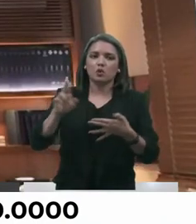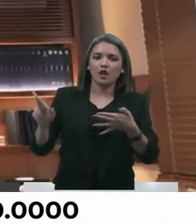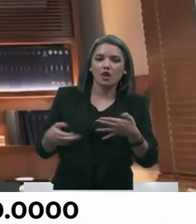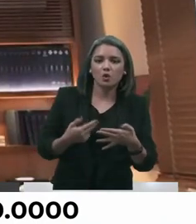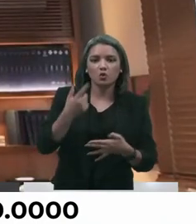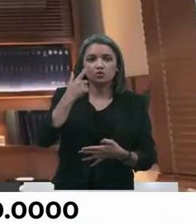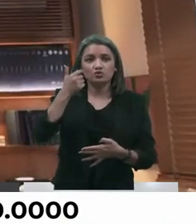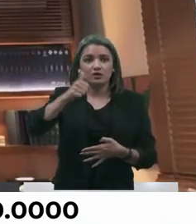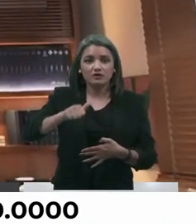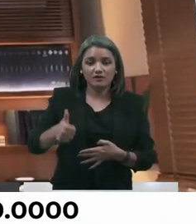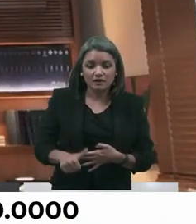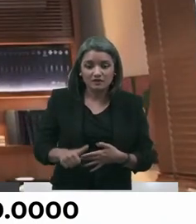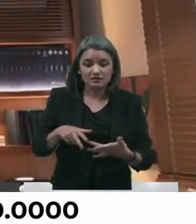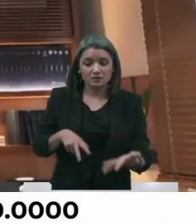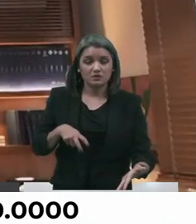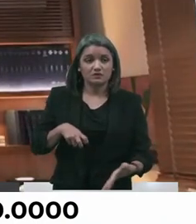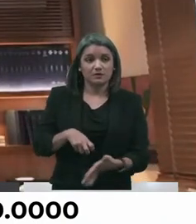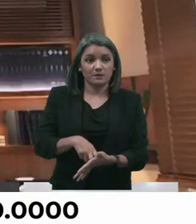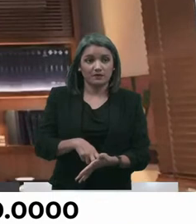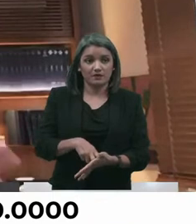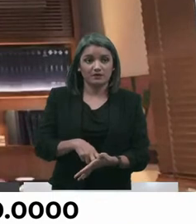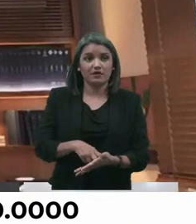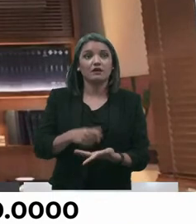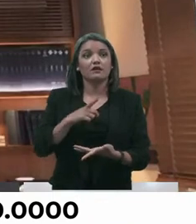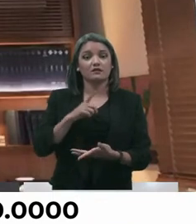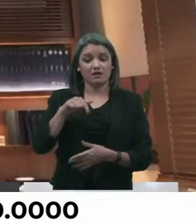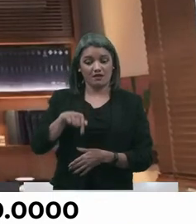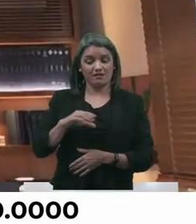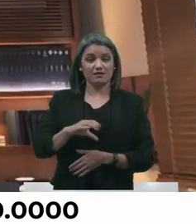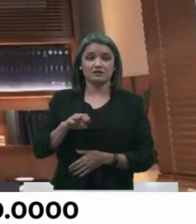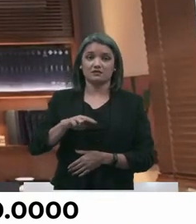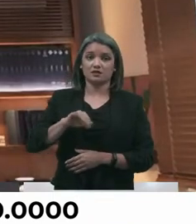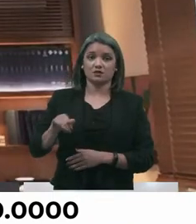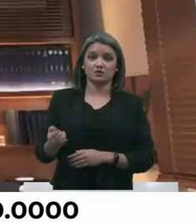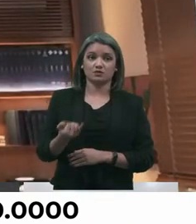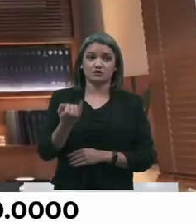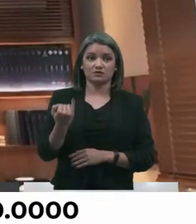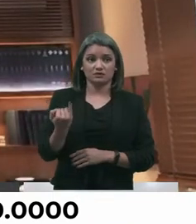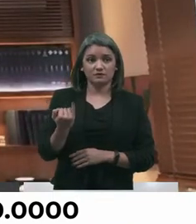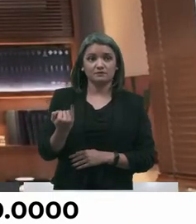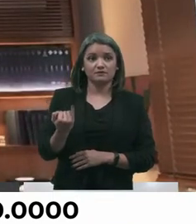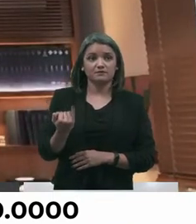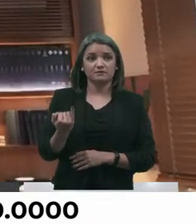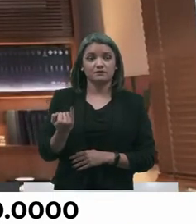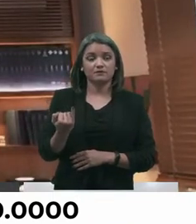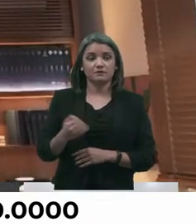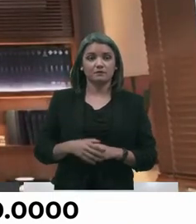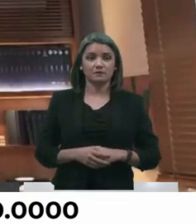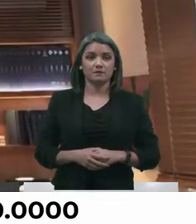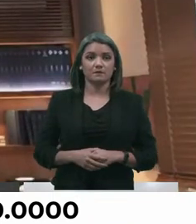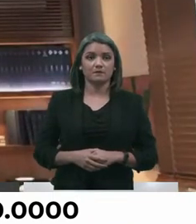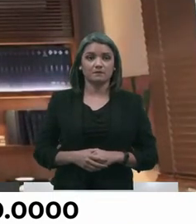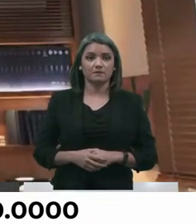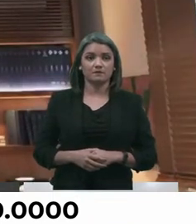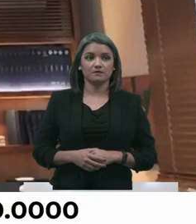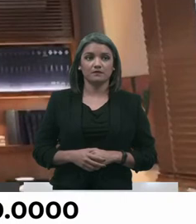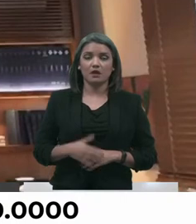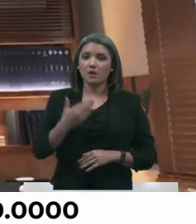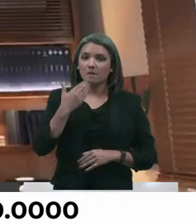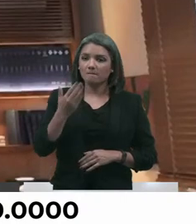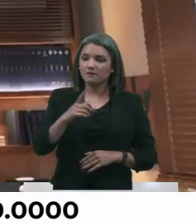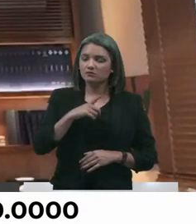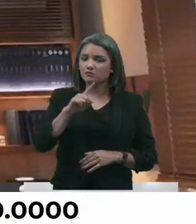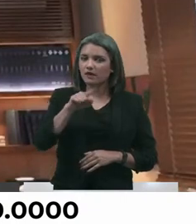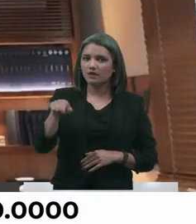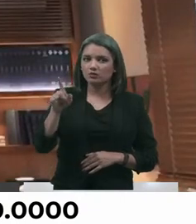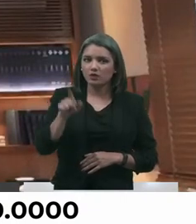revisão disciplinar perante este Conselho Nacional de Justiça para que seja anulada, para